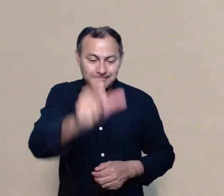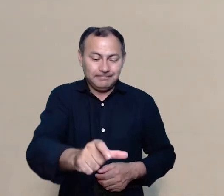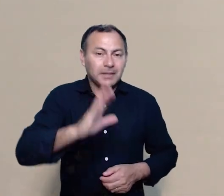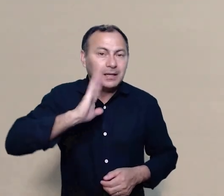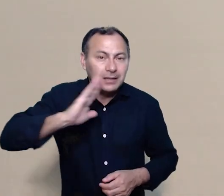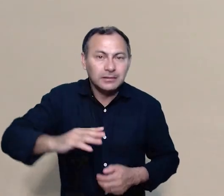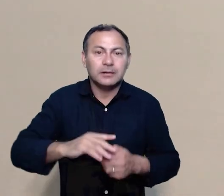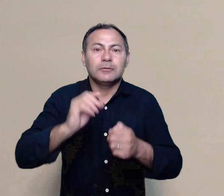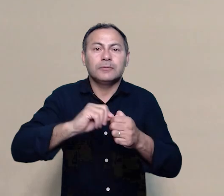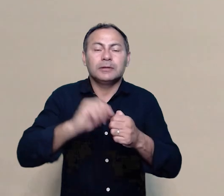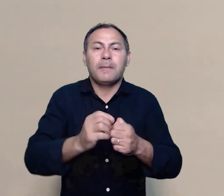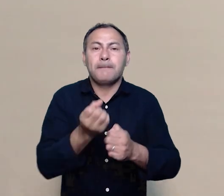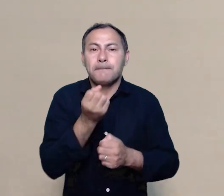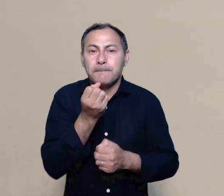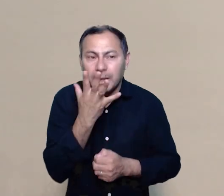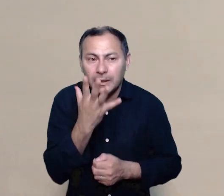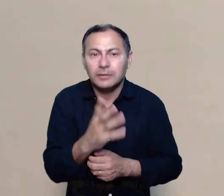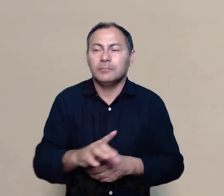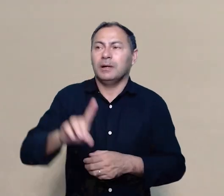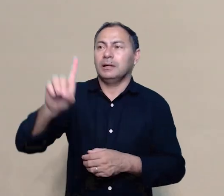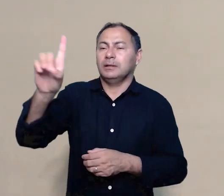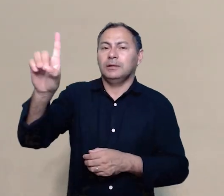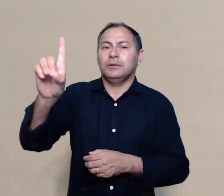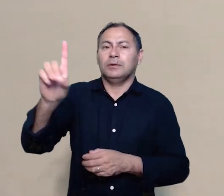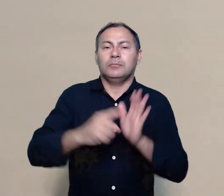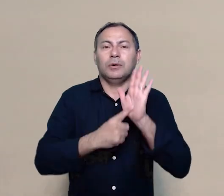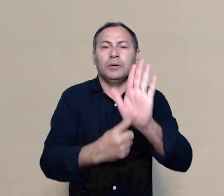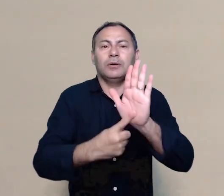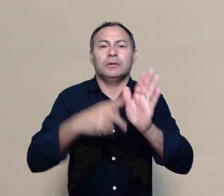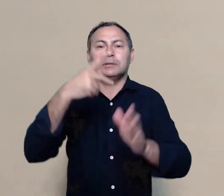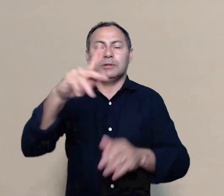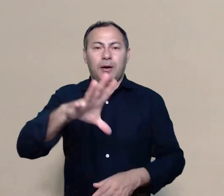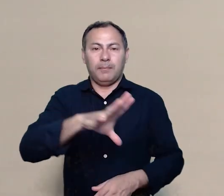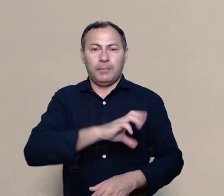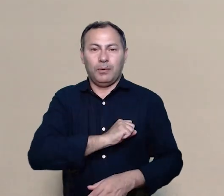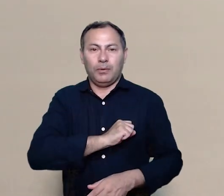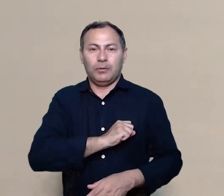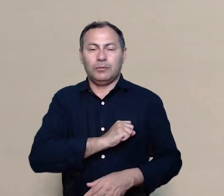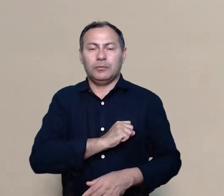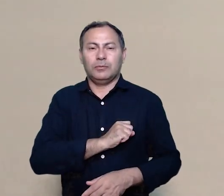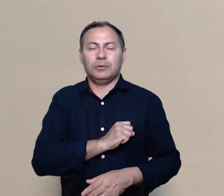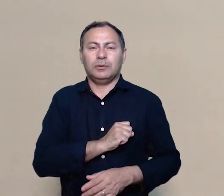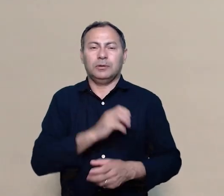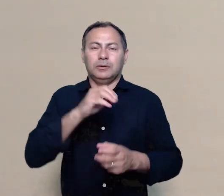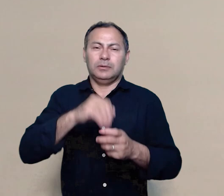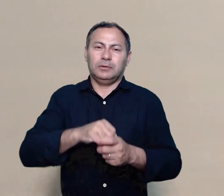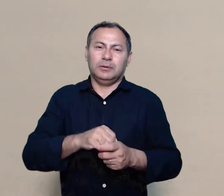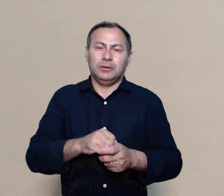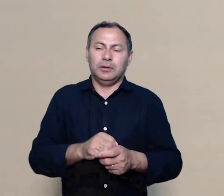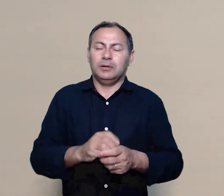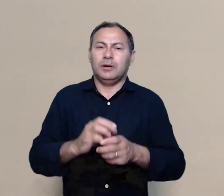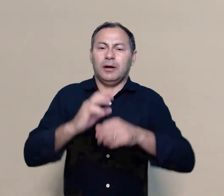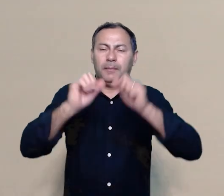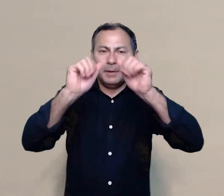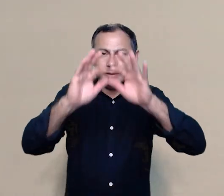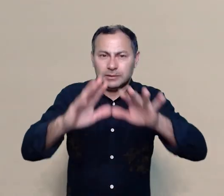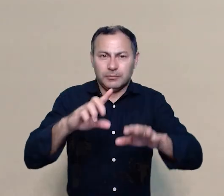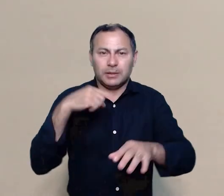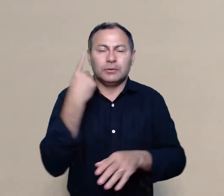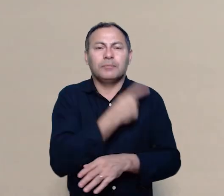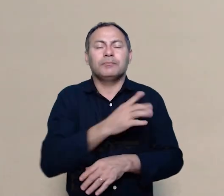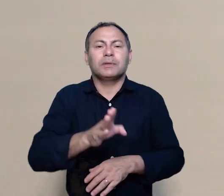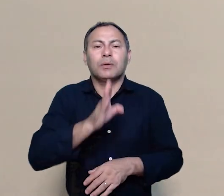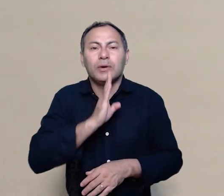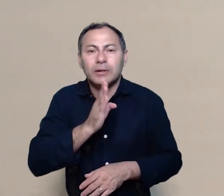que podíamos dizer, faz muito bem para Deus mostrar seu amor e um bem imenso para